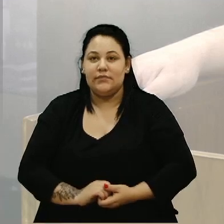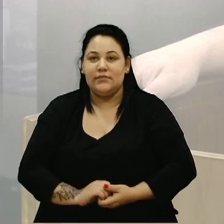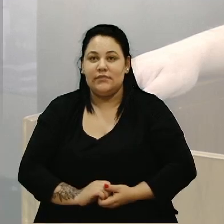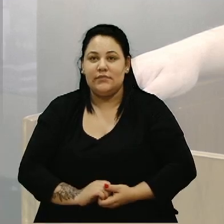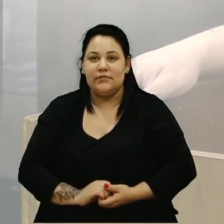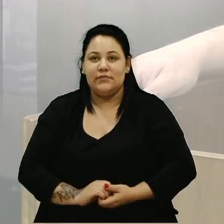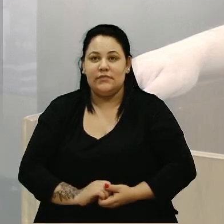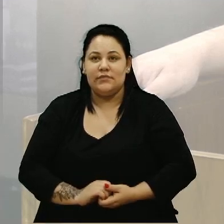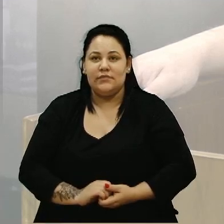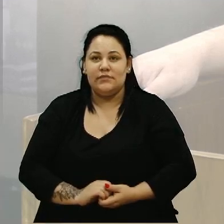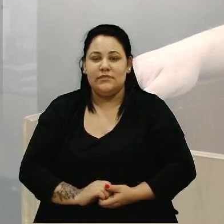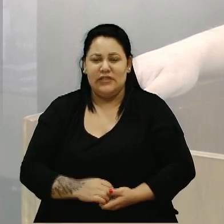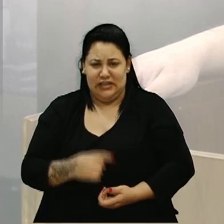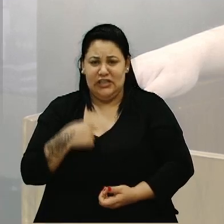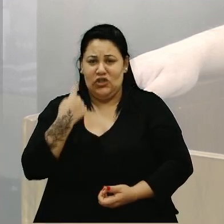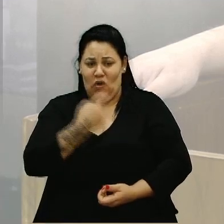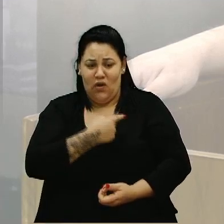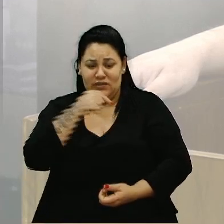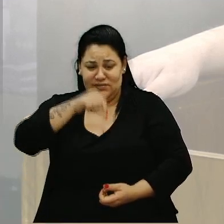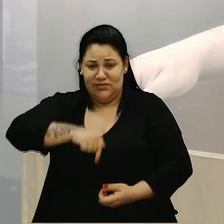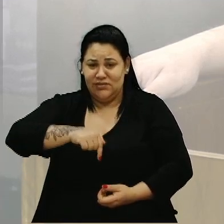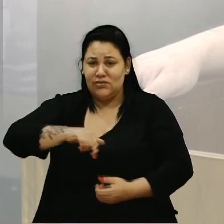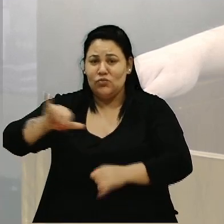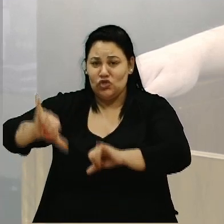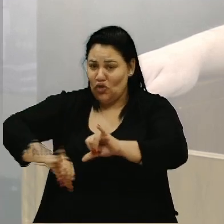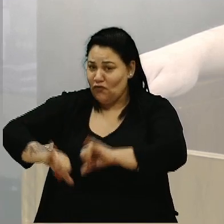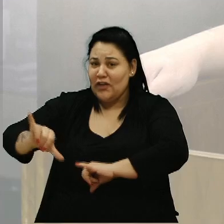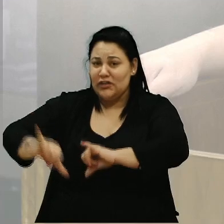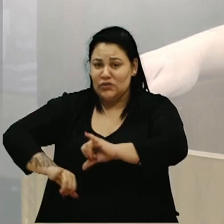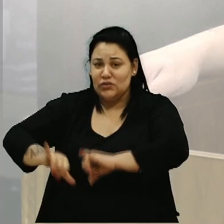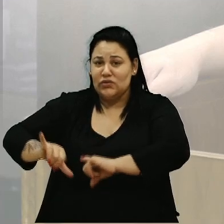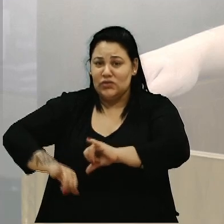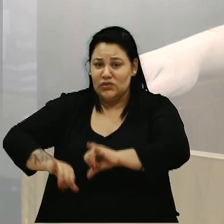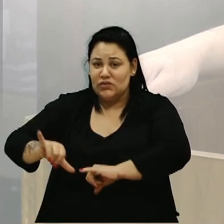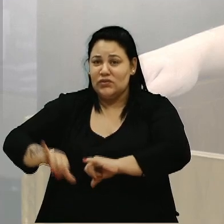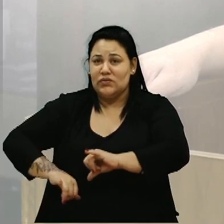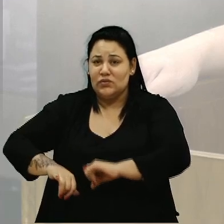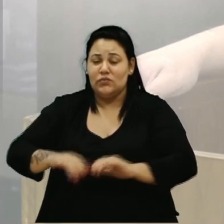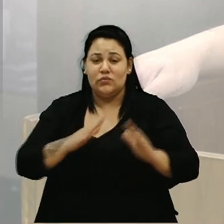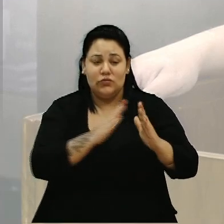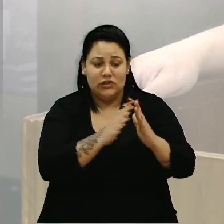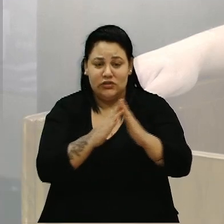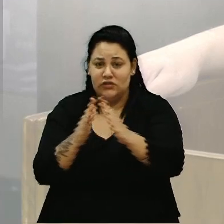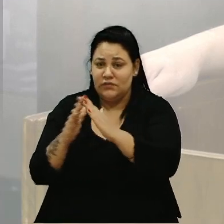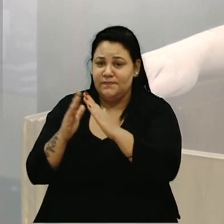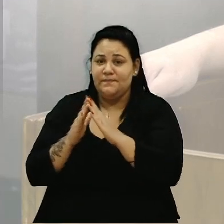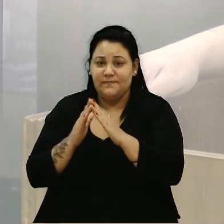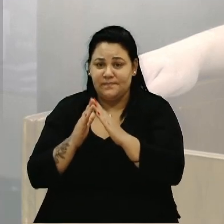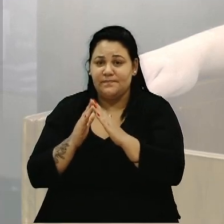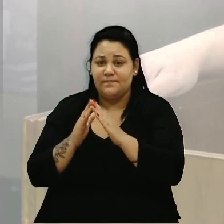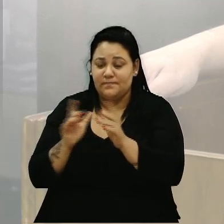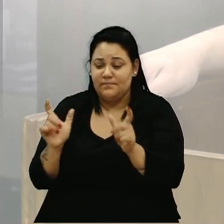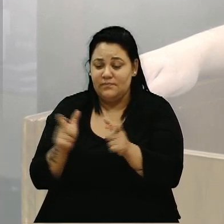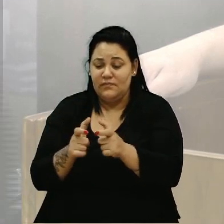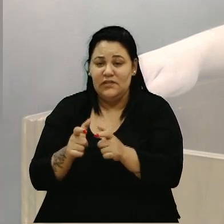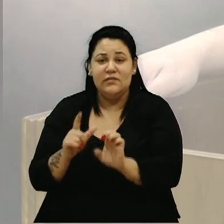Enquanto isso, nós aqui estamos penando. Seja com as moradias, os pequenos